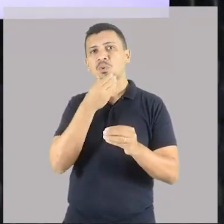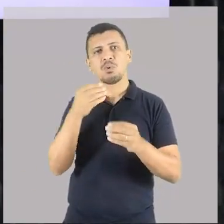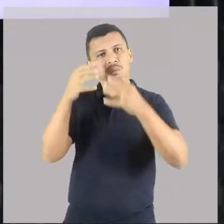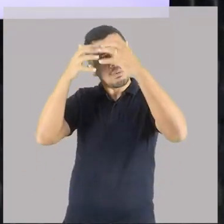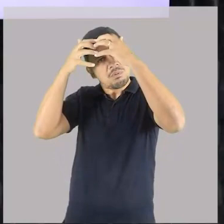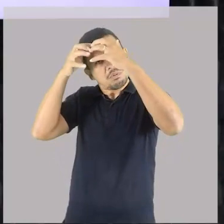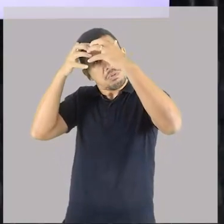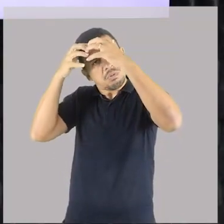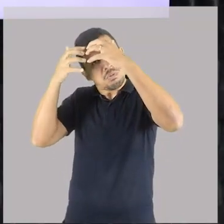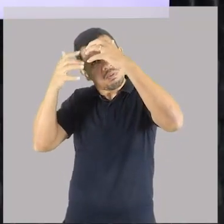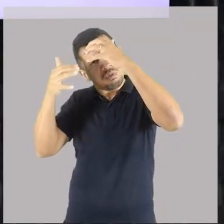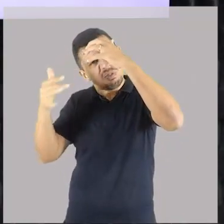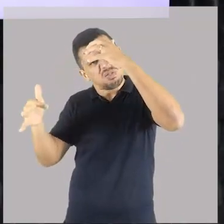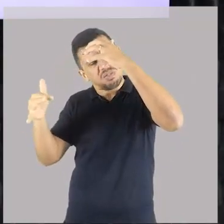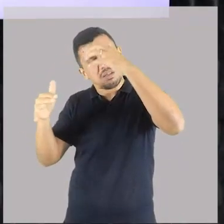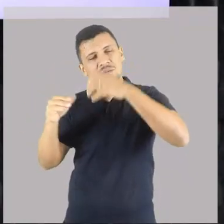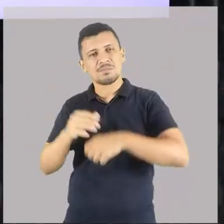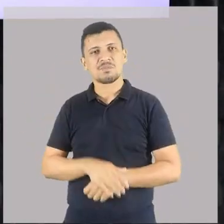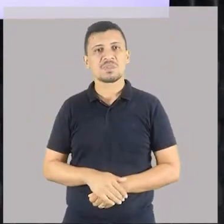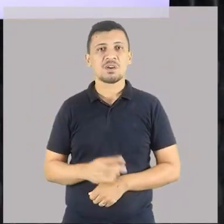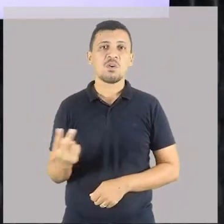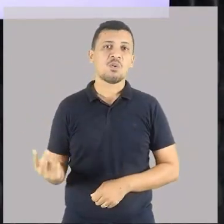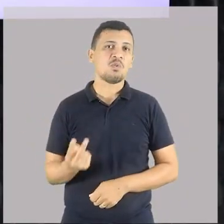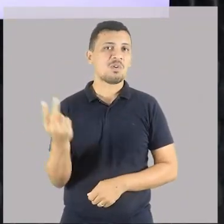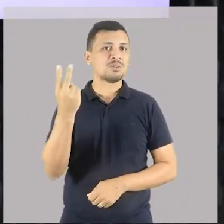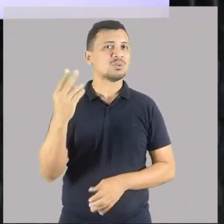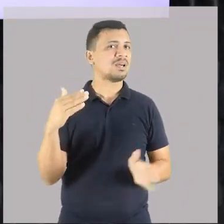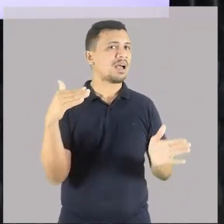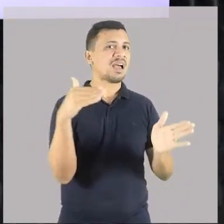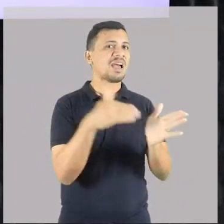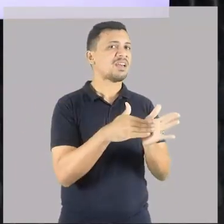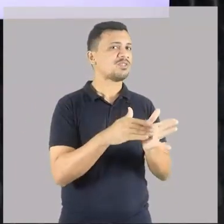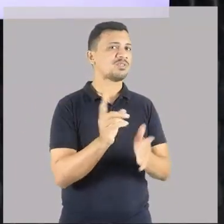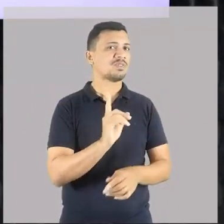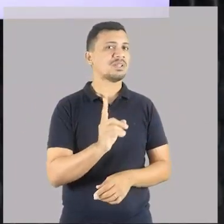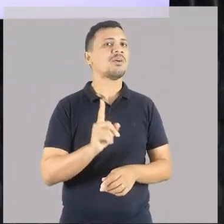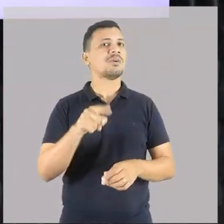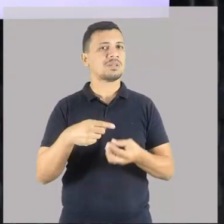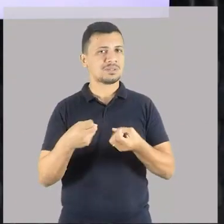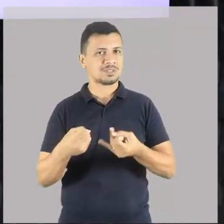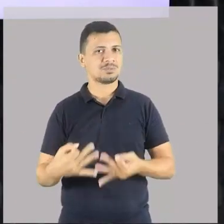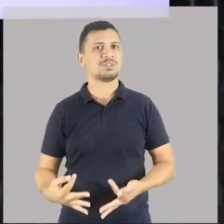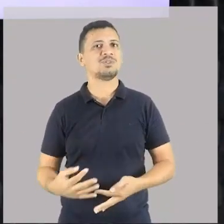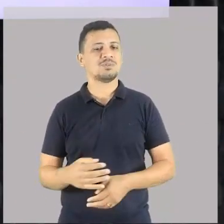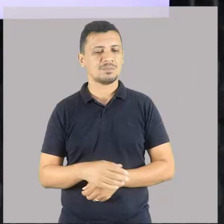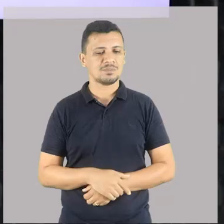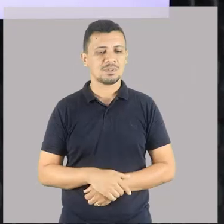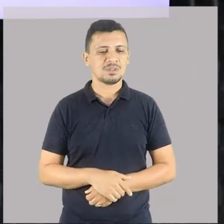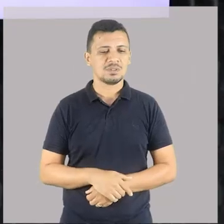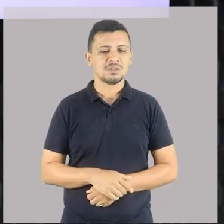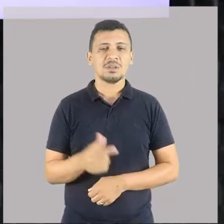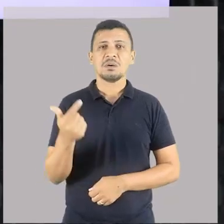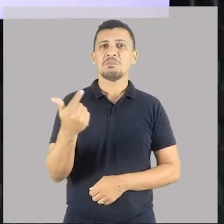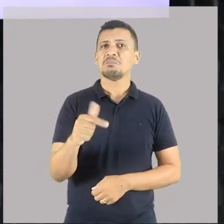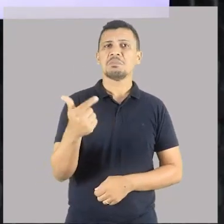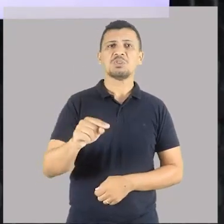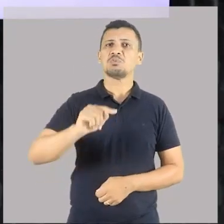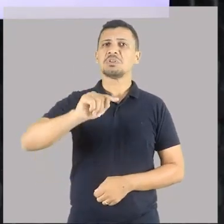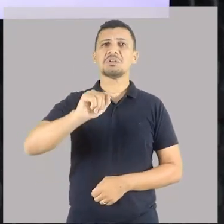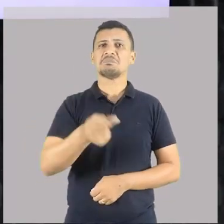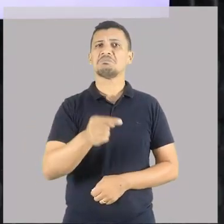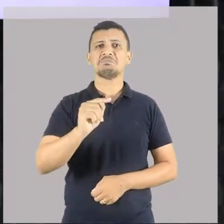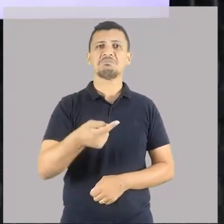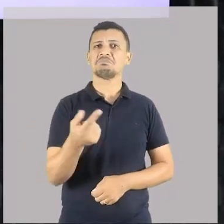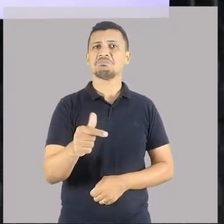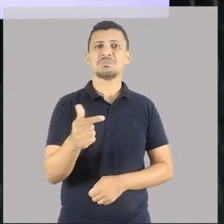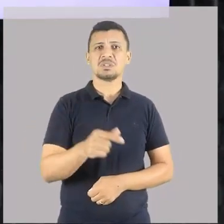encefálica. Então, o valor dela não é restritivo, o valor dela é explicativo. Ah, Josefina, mas não tem a pontuação. Por isso